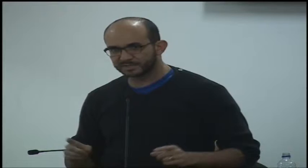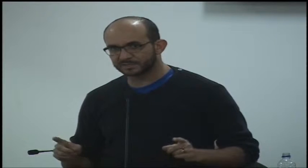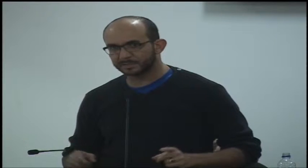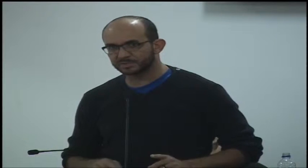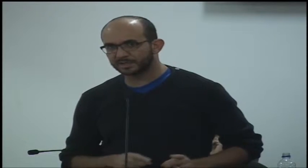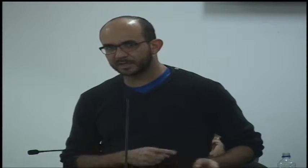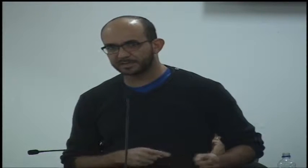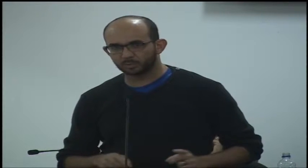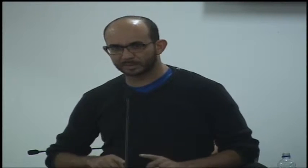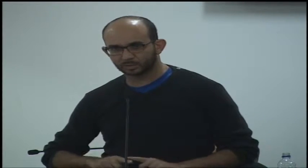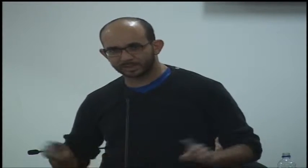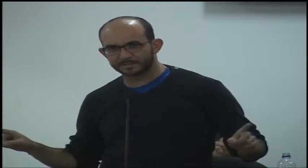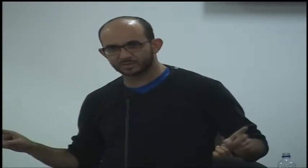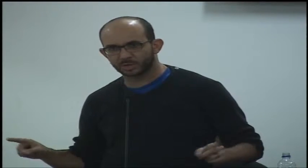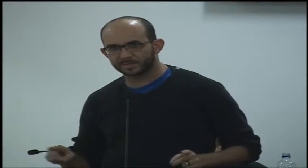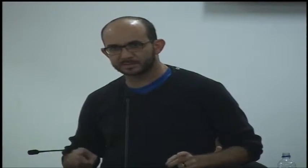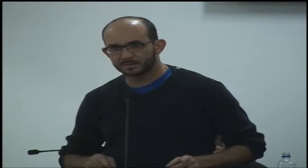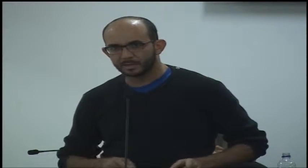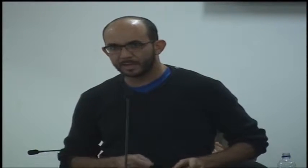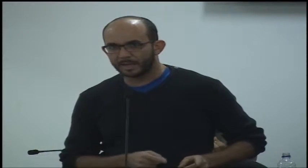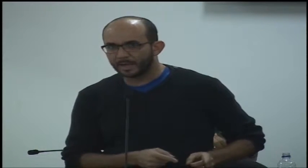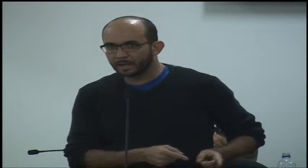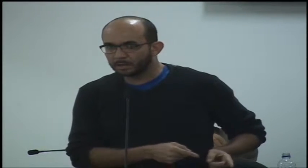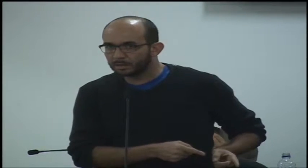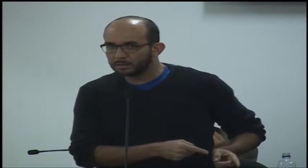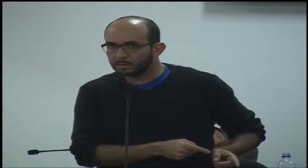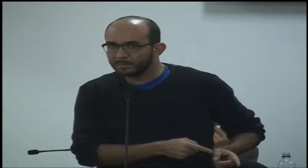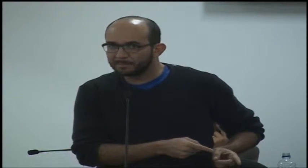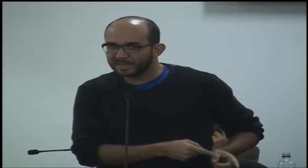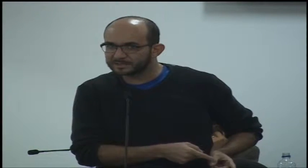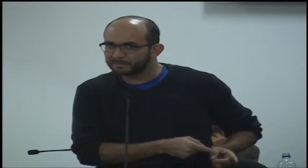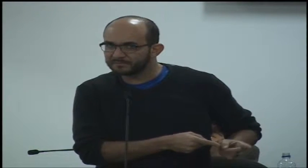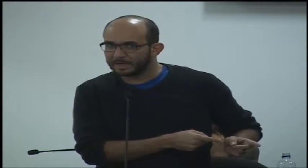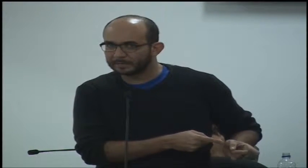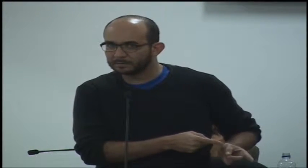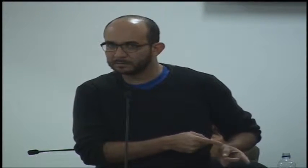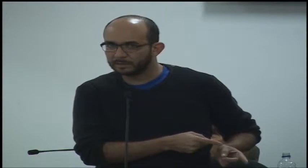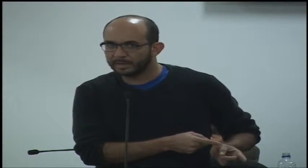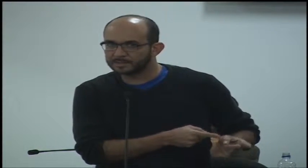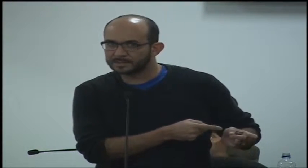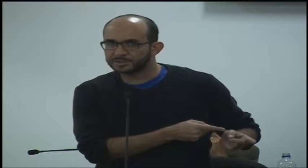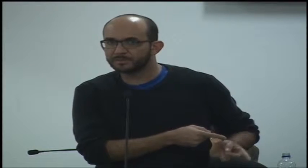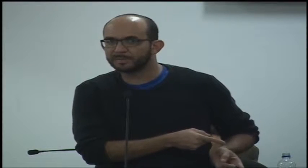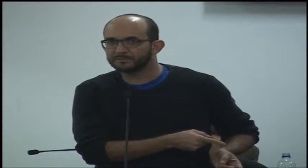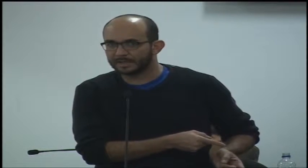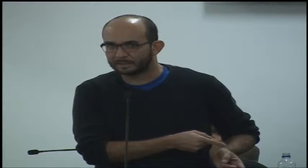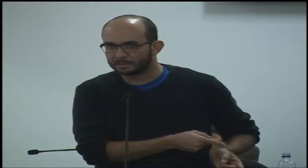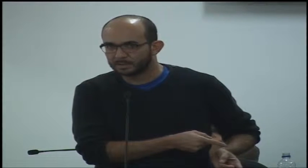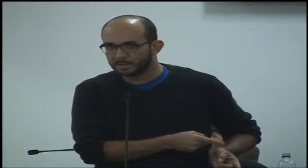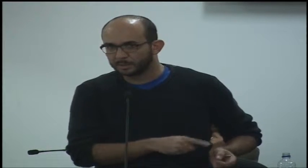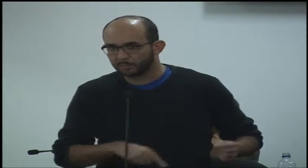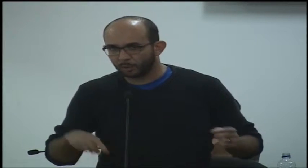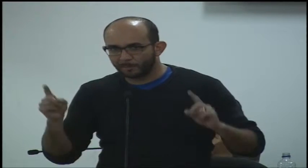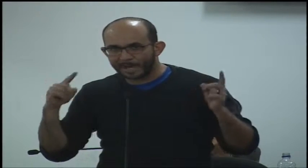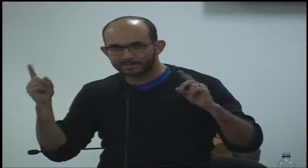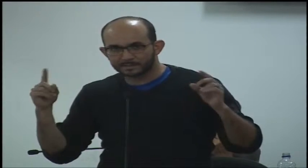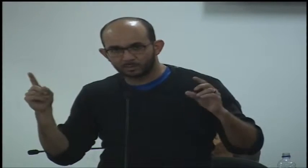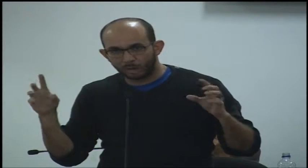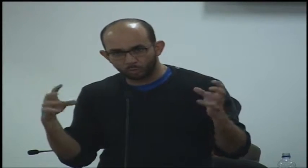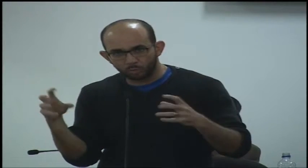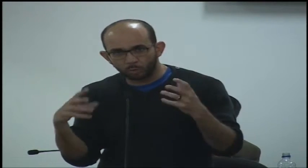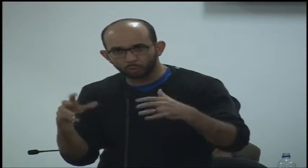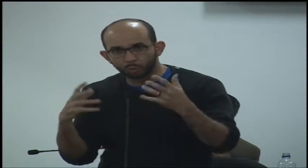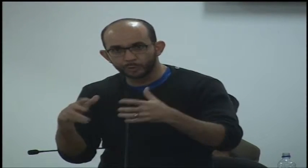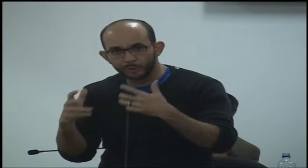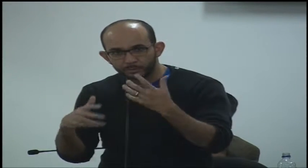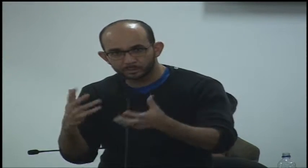nos esquecemos que quem executa todas as obras é uma empresa privada, é a iniciativa privada, que por alguma razão,